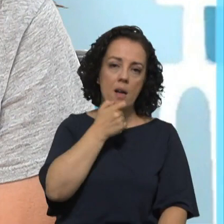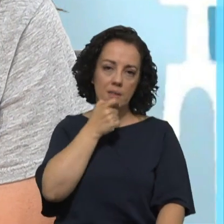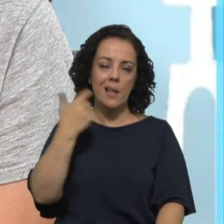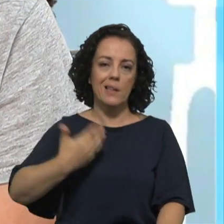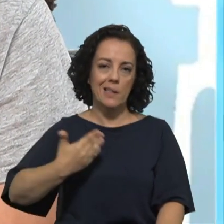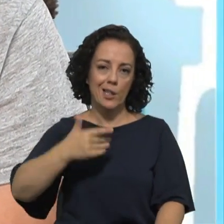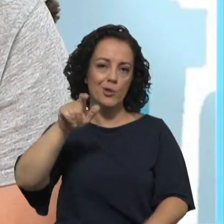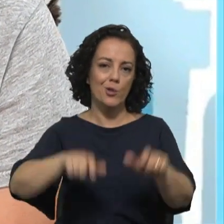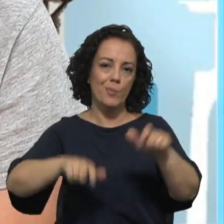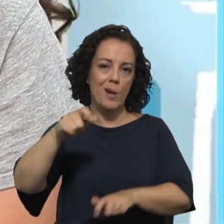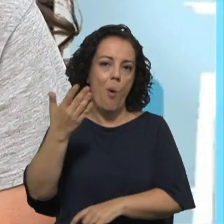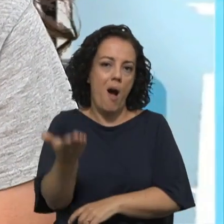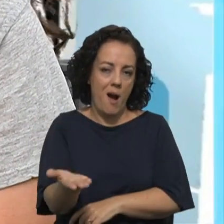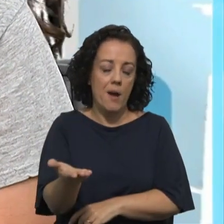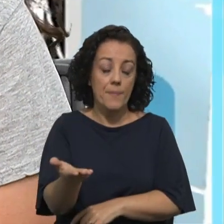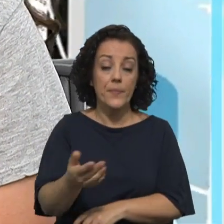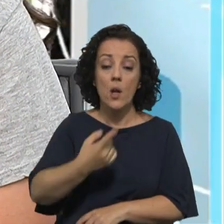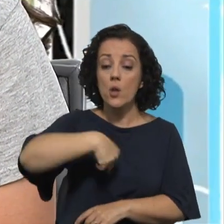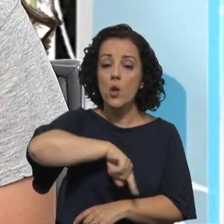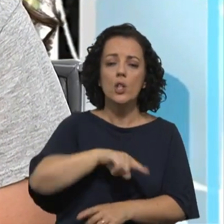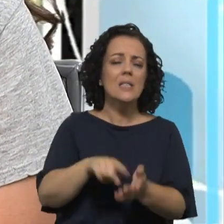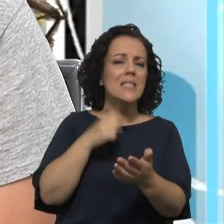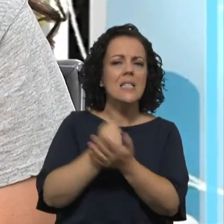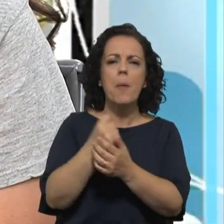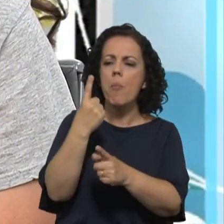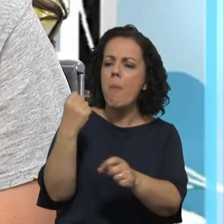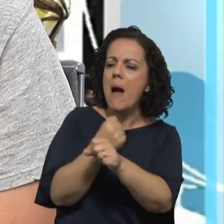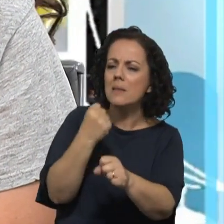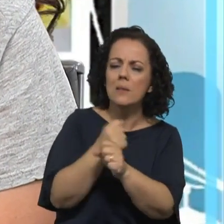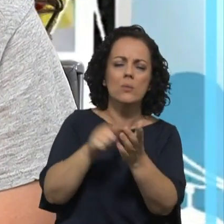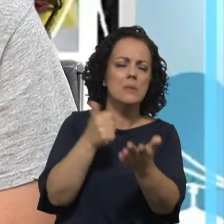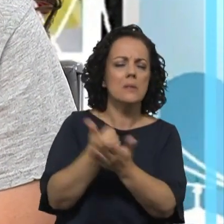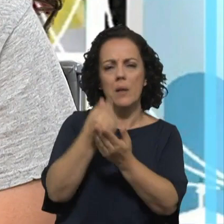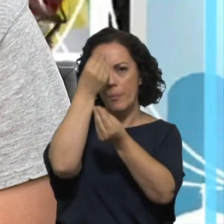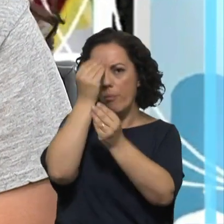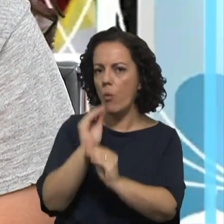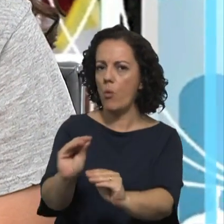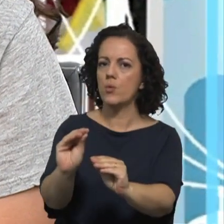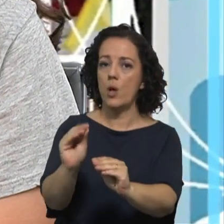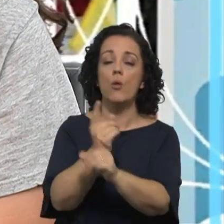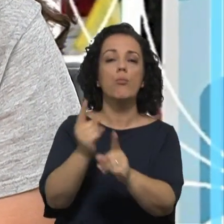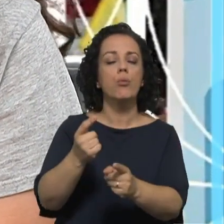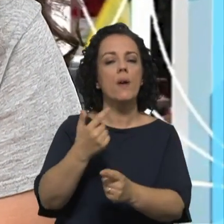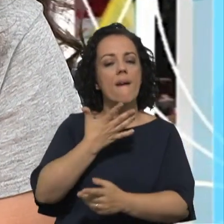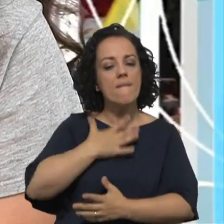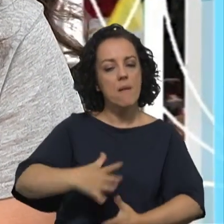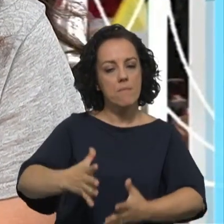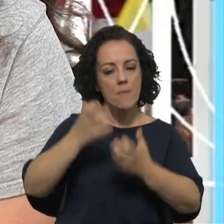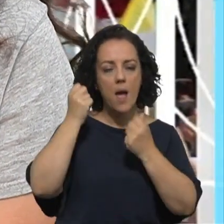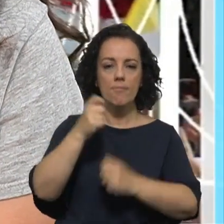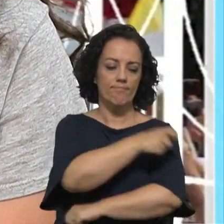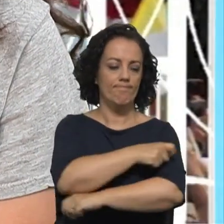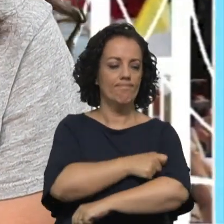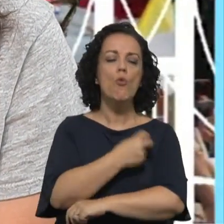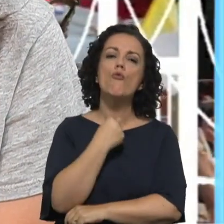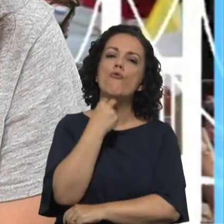qualquer ação que façamos tem sempre uma componente de advocacia. Porque nós também queremos ser a voz das pessoas com